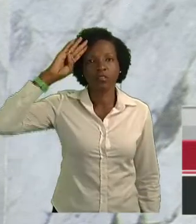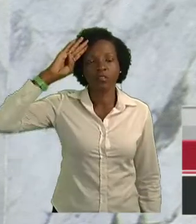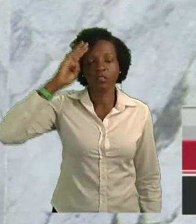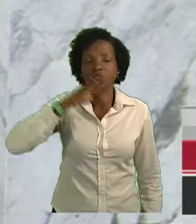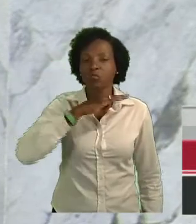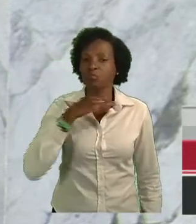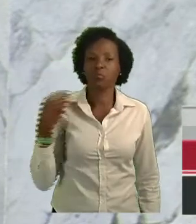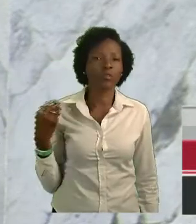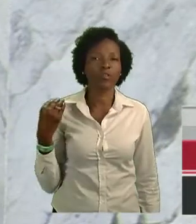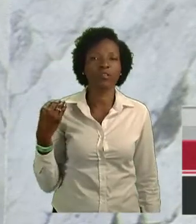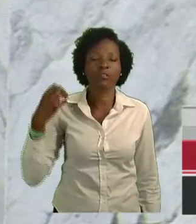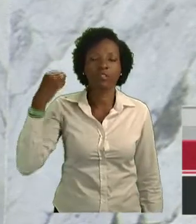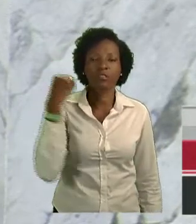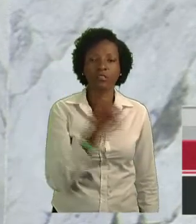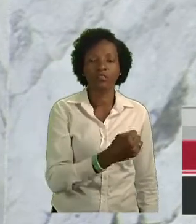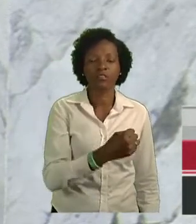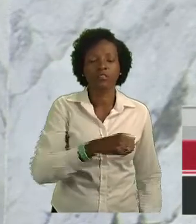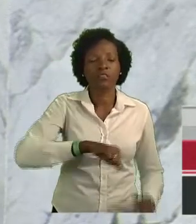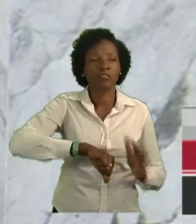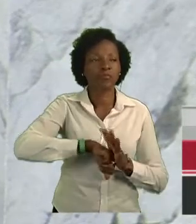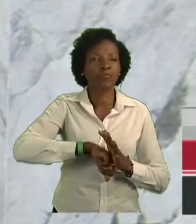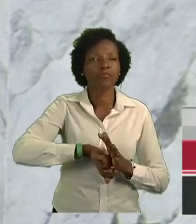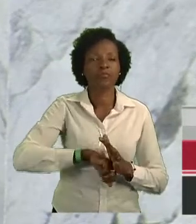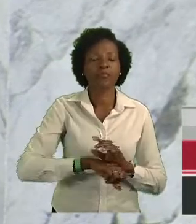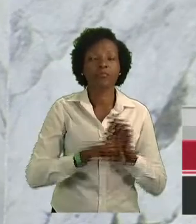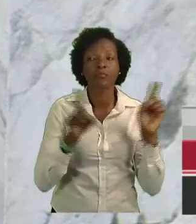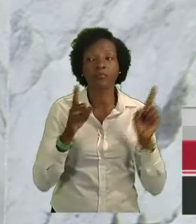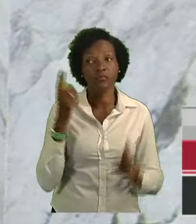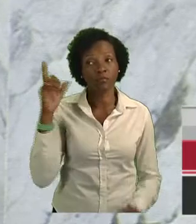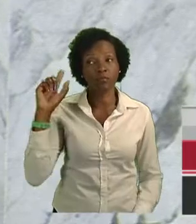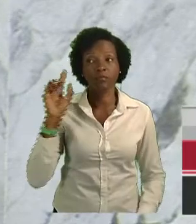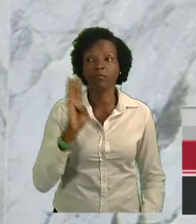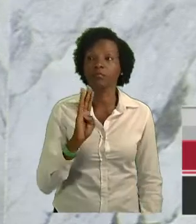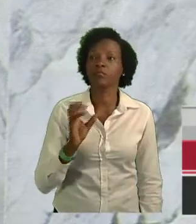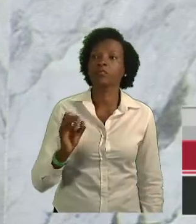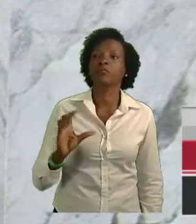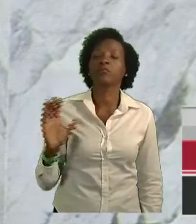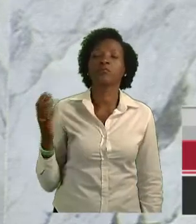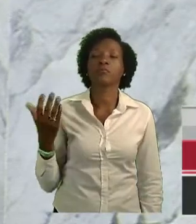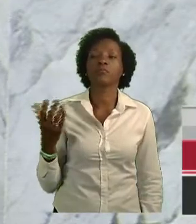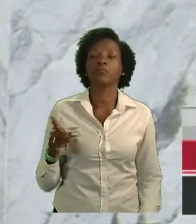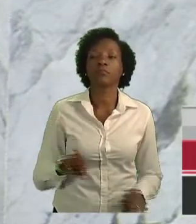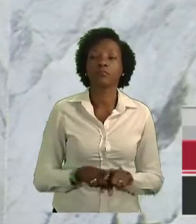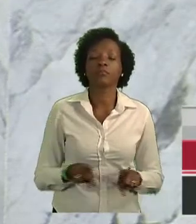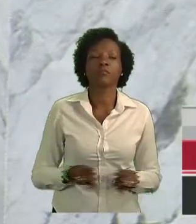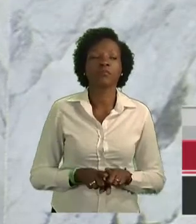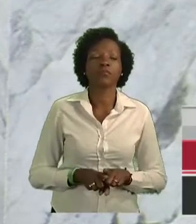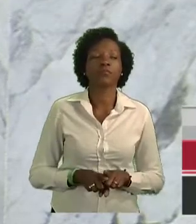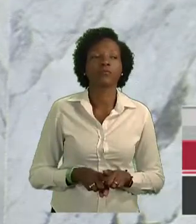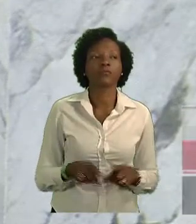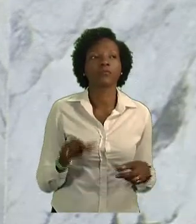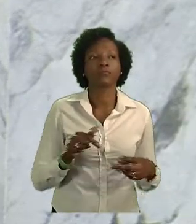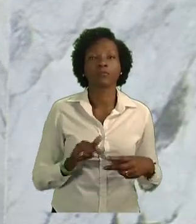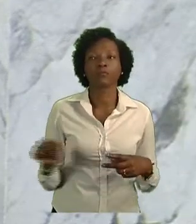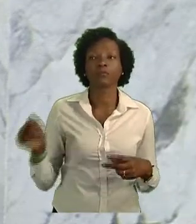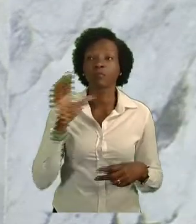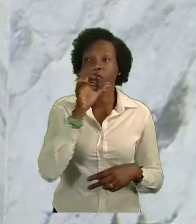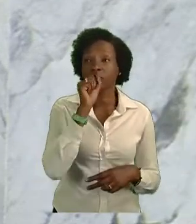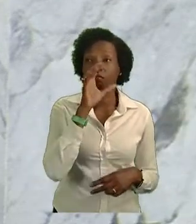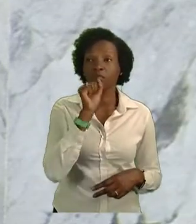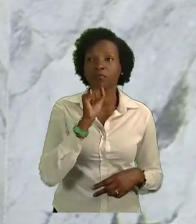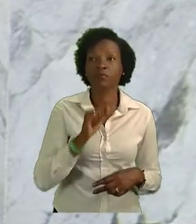crime mas só o presidente queria falar de uma ocorrência também que aconteceu é nessa semana no sábado